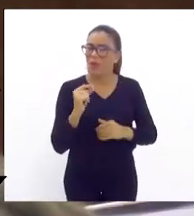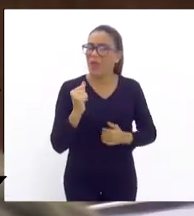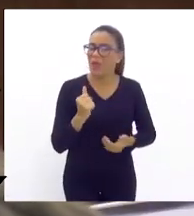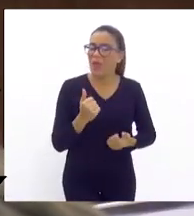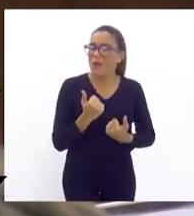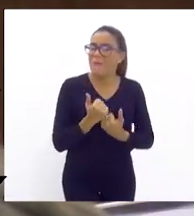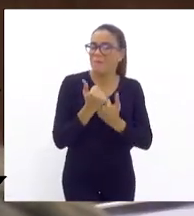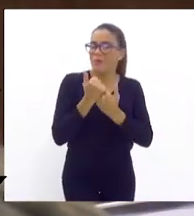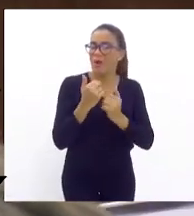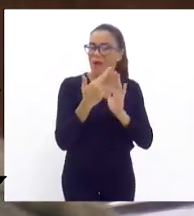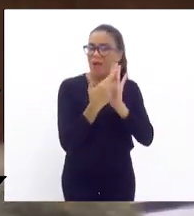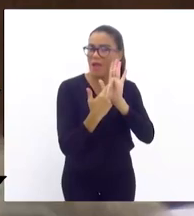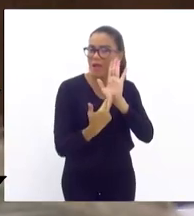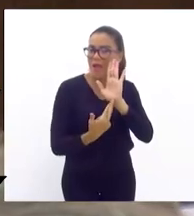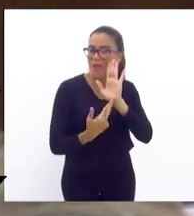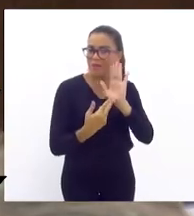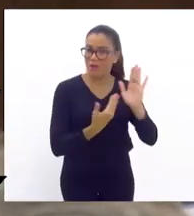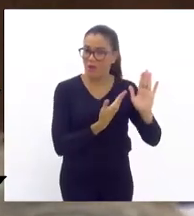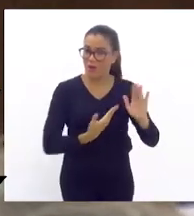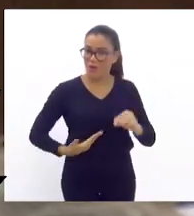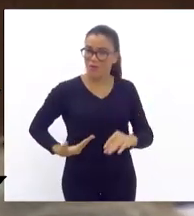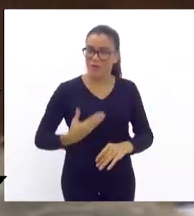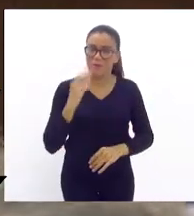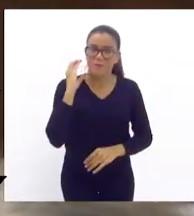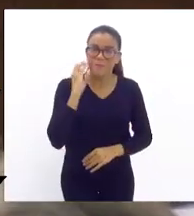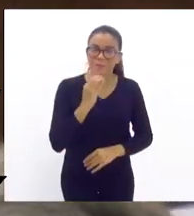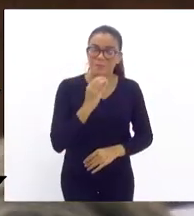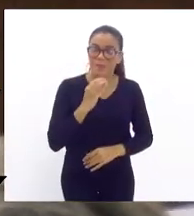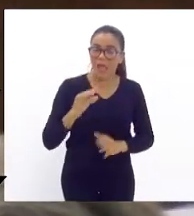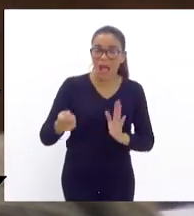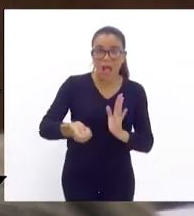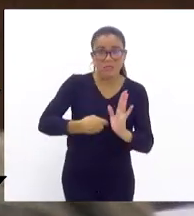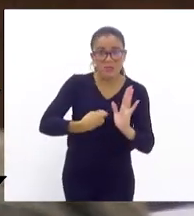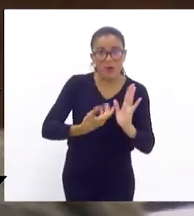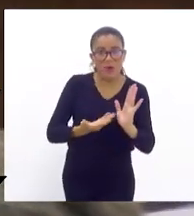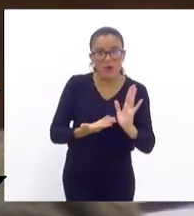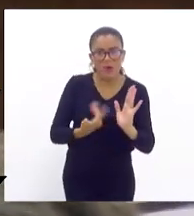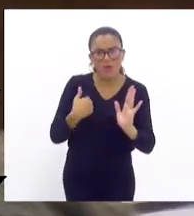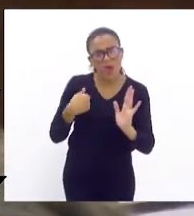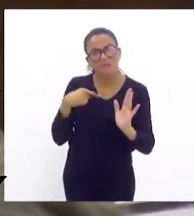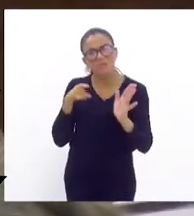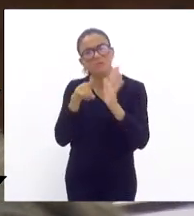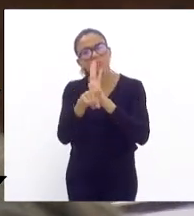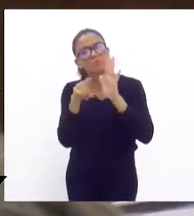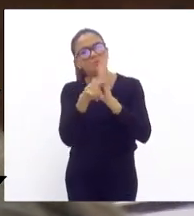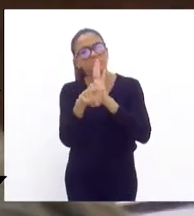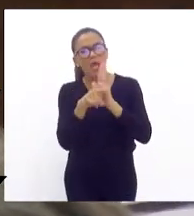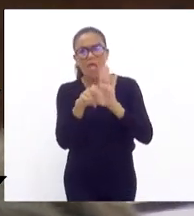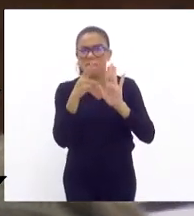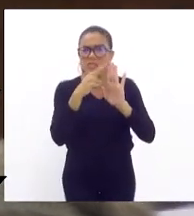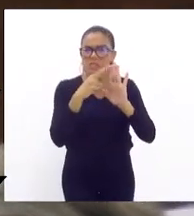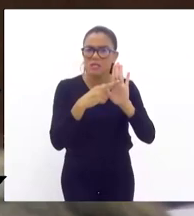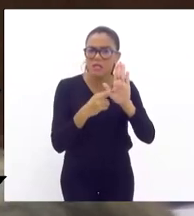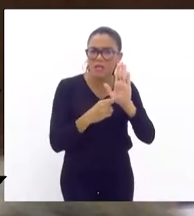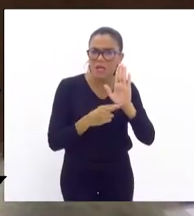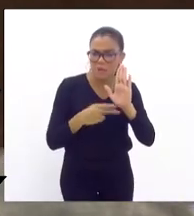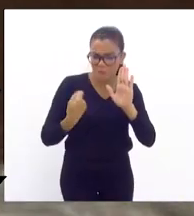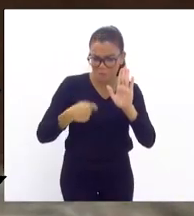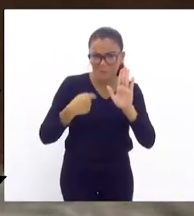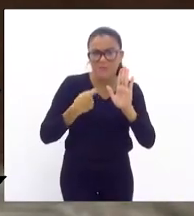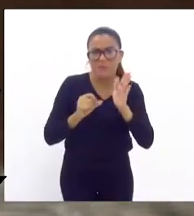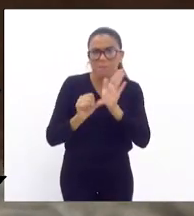novo que o nosso governador assinou. Nós chegamos a questionar que esse regulamento deveria passar aqui pela